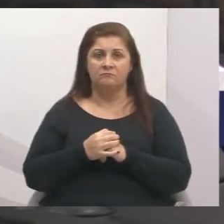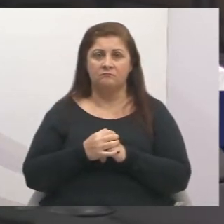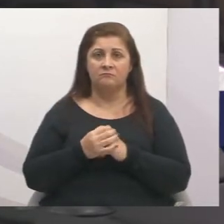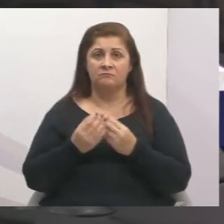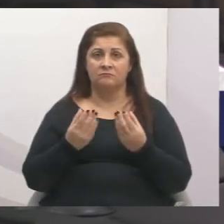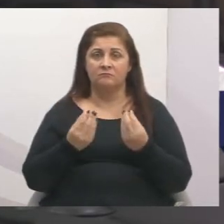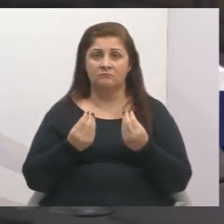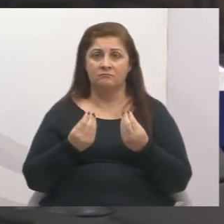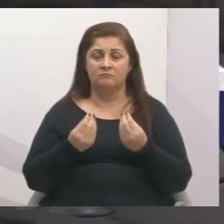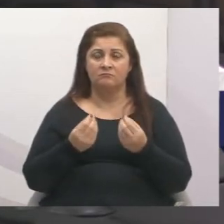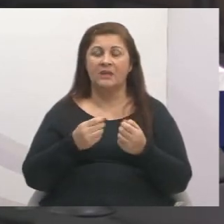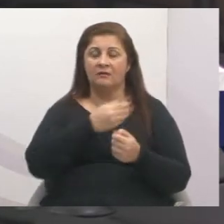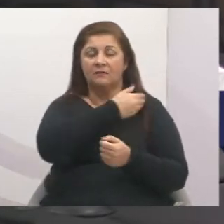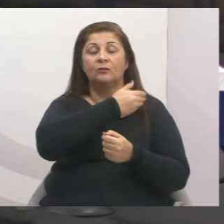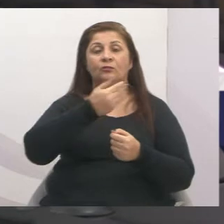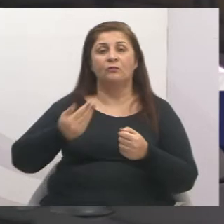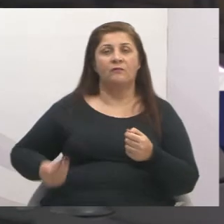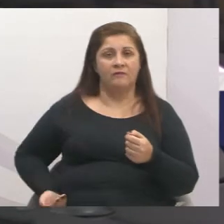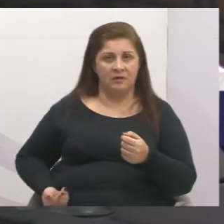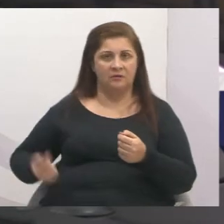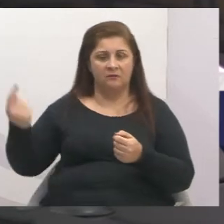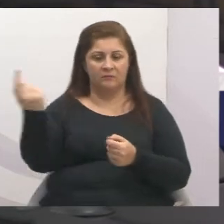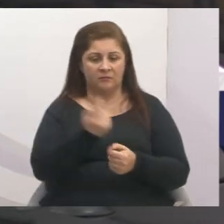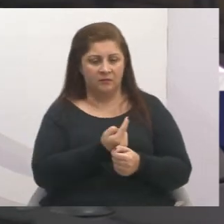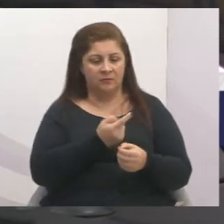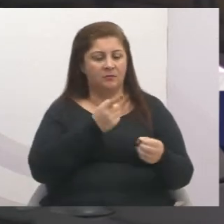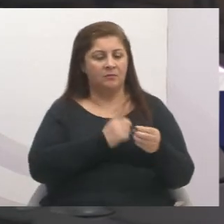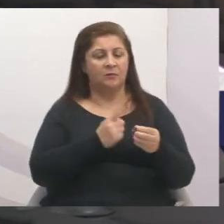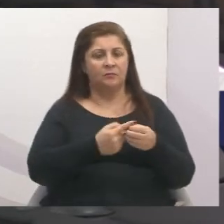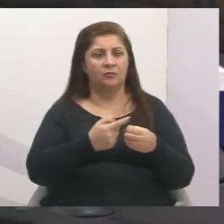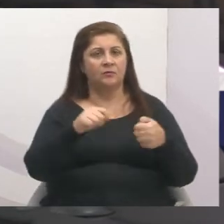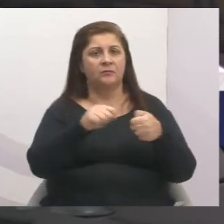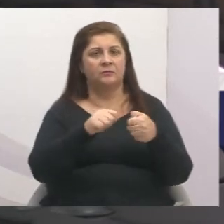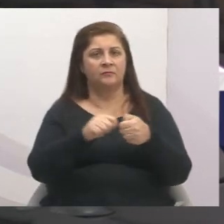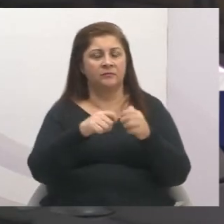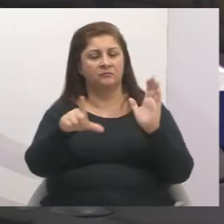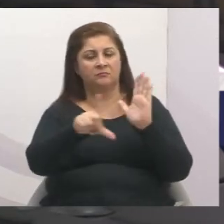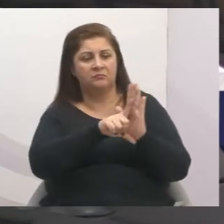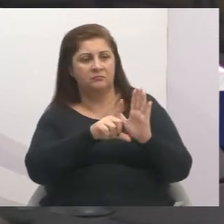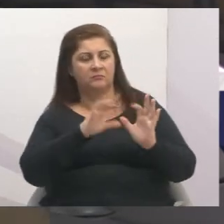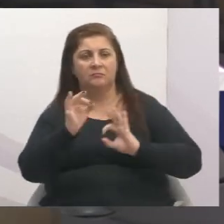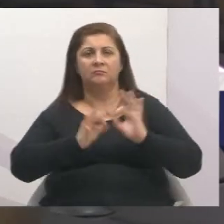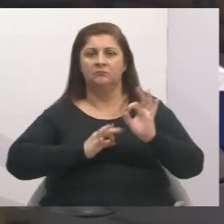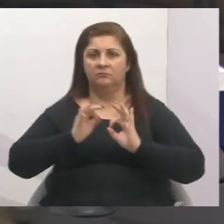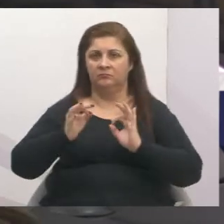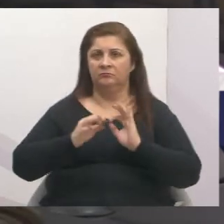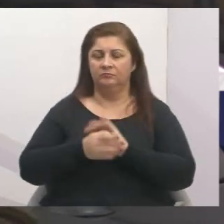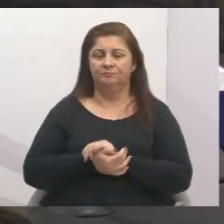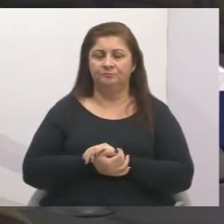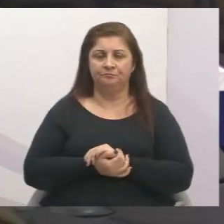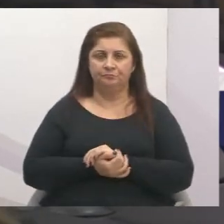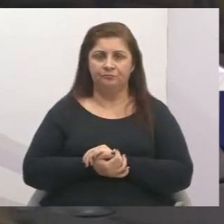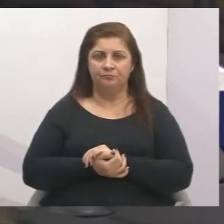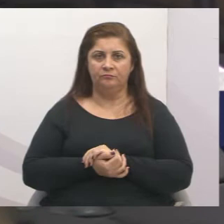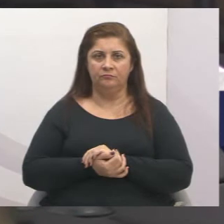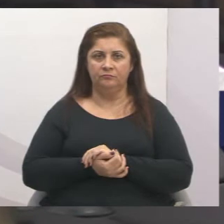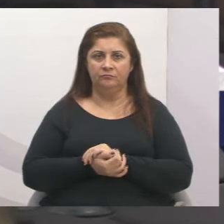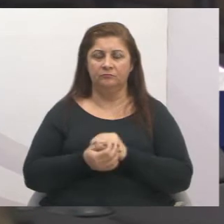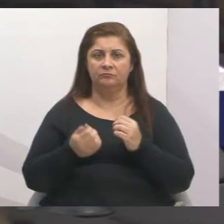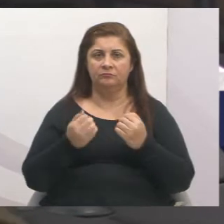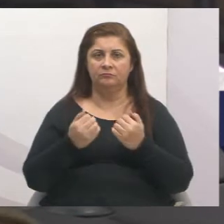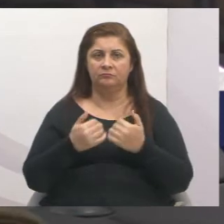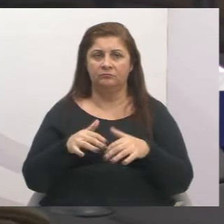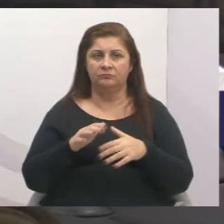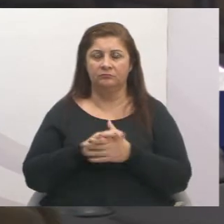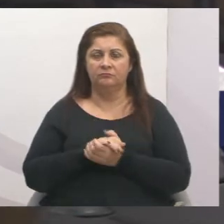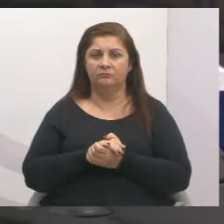aos municípios o dever de fazer, de criar leis, de regulamentar essa reforma. Então, não